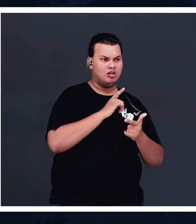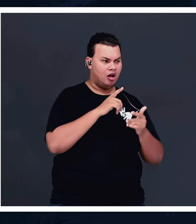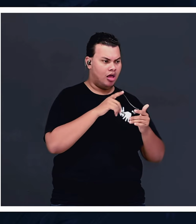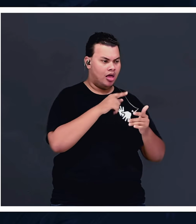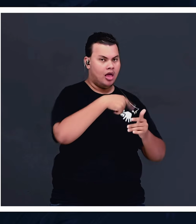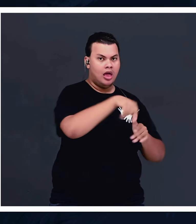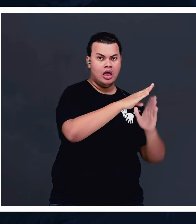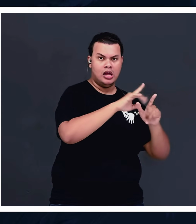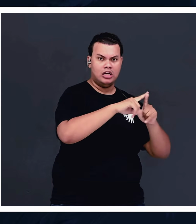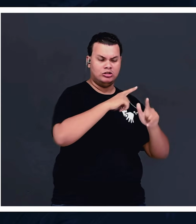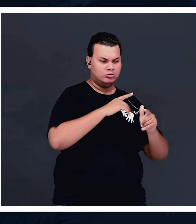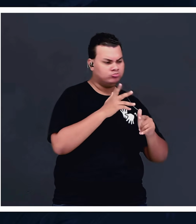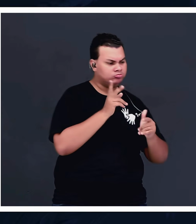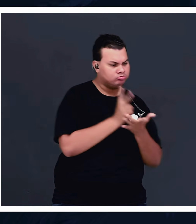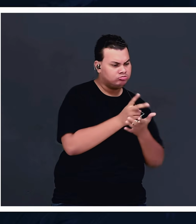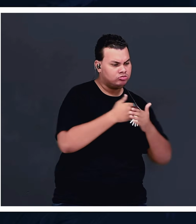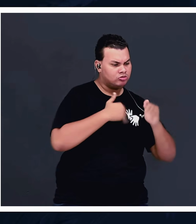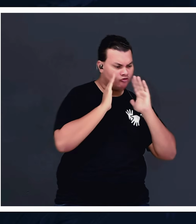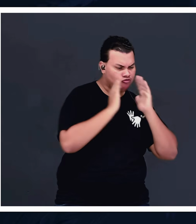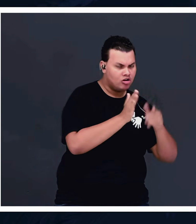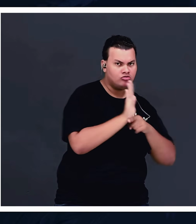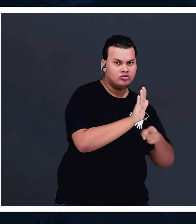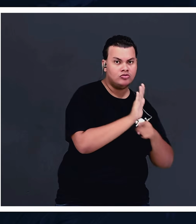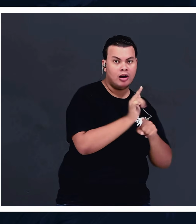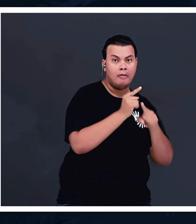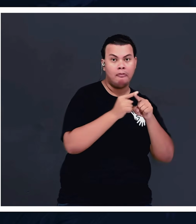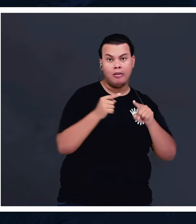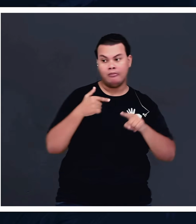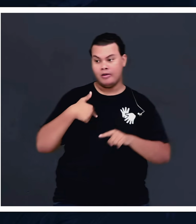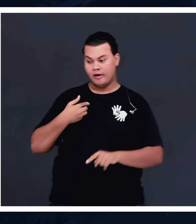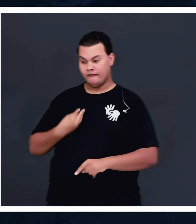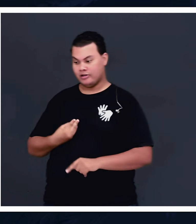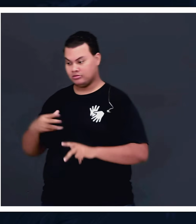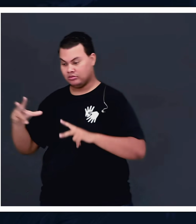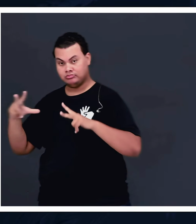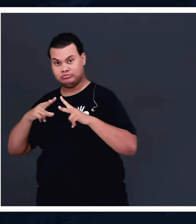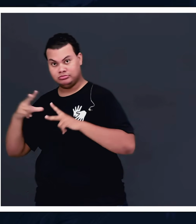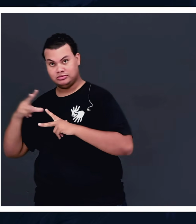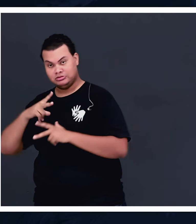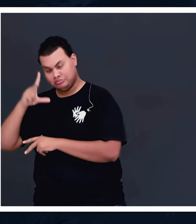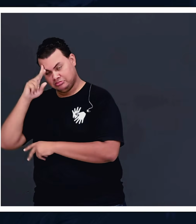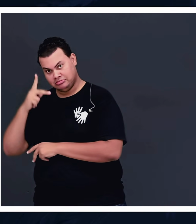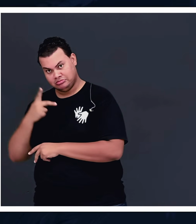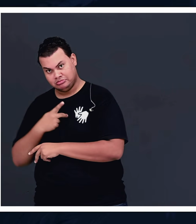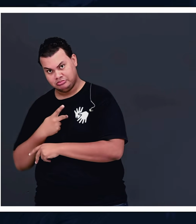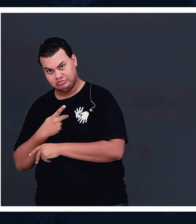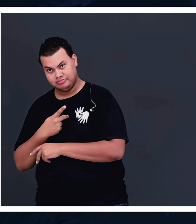no reino de Deus, mas na sua vida pessoal, você